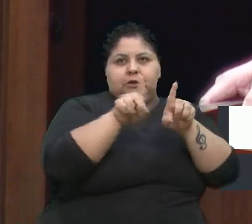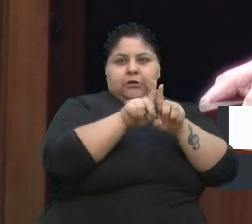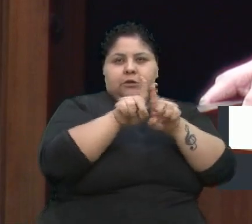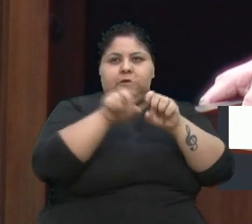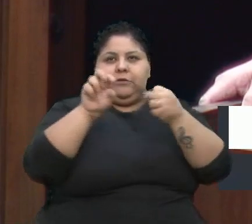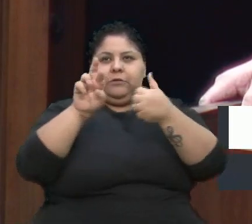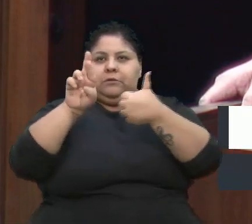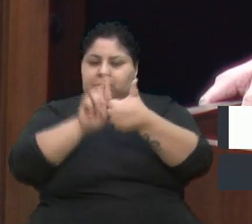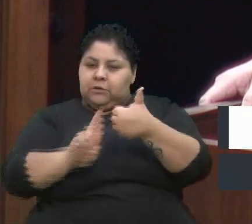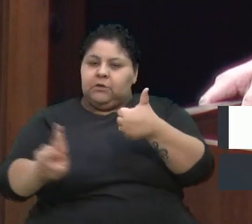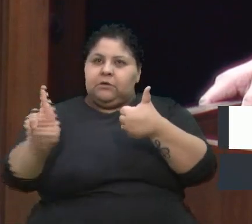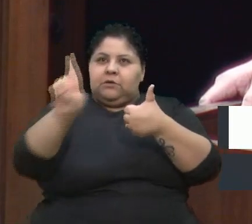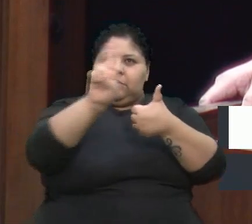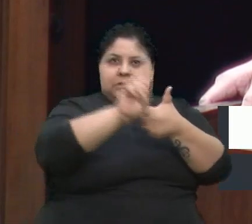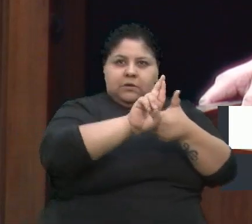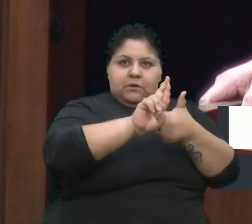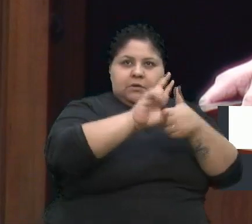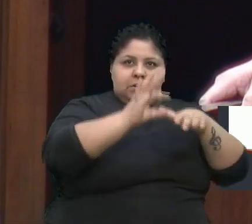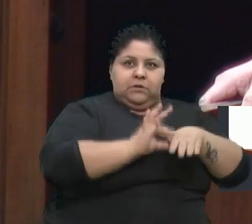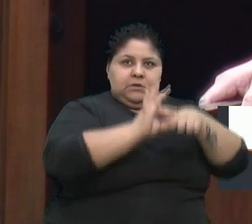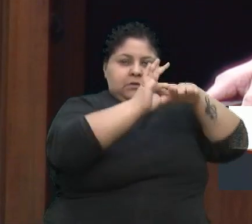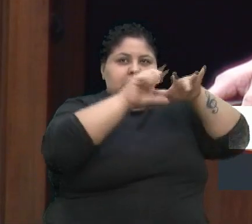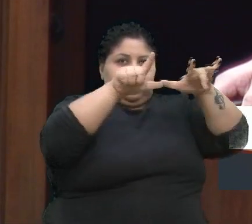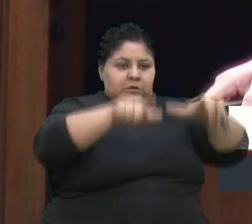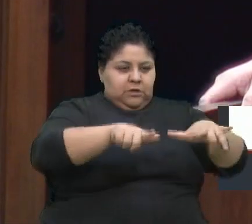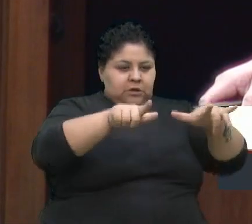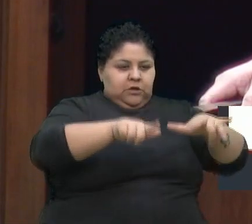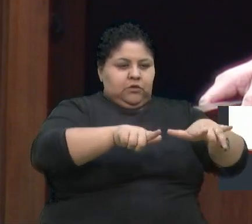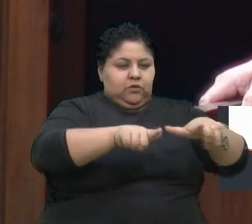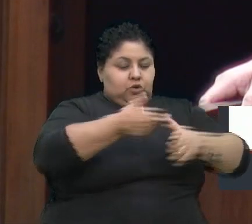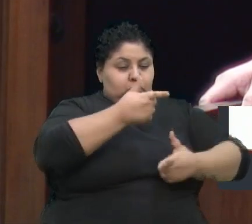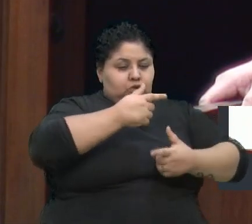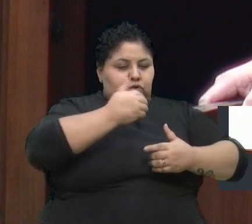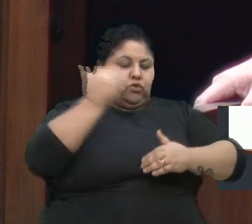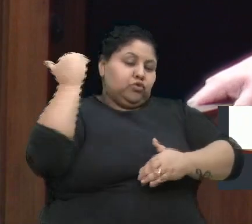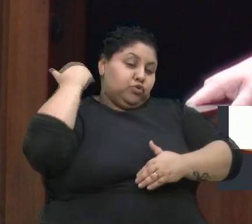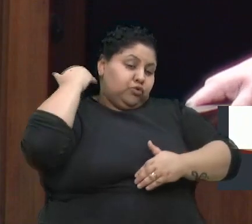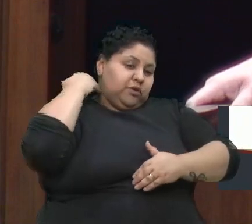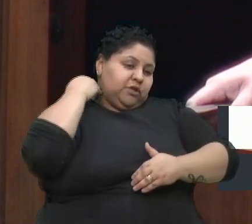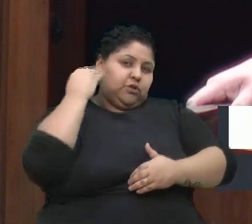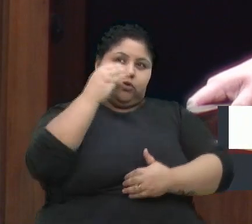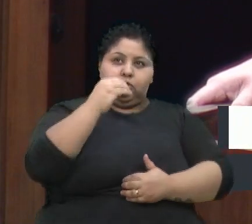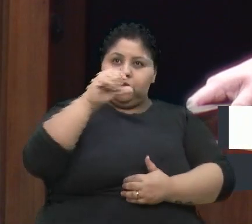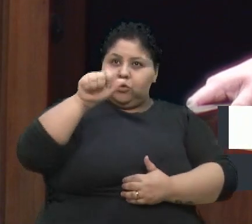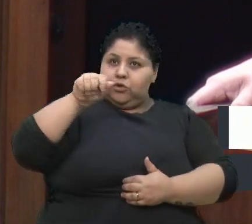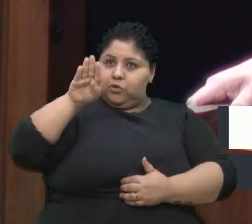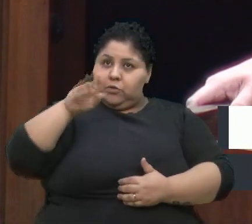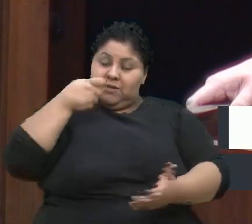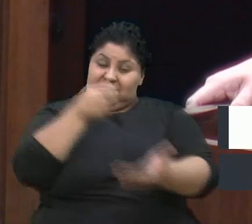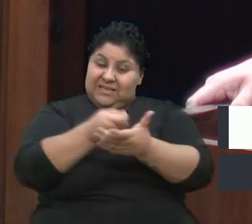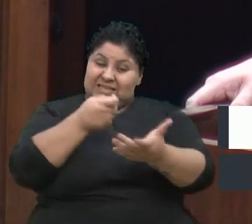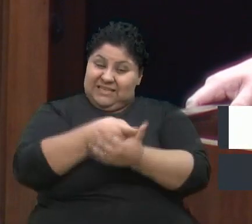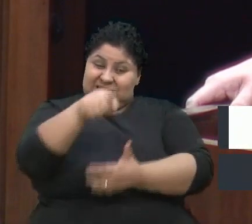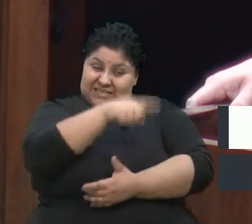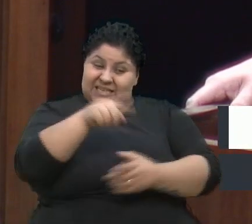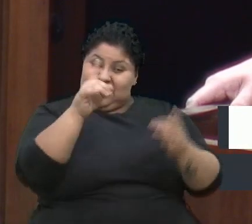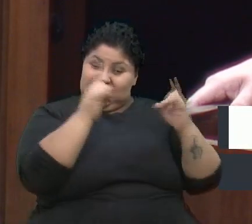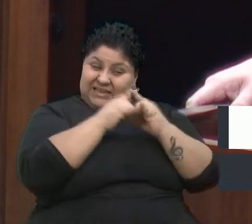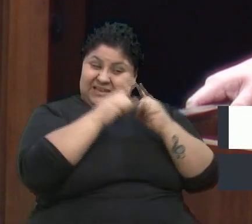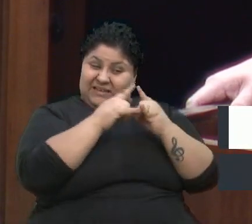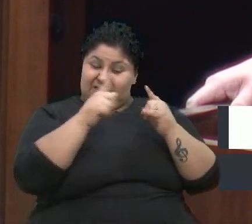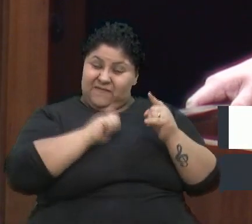diretor do Departamento Jurídico da UAB, e na defesa dessas entidades, a gente acabou fazendo uma série